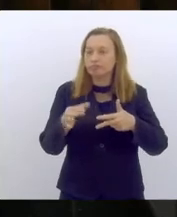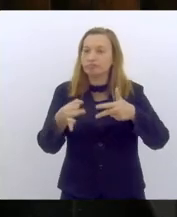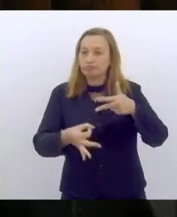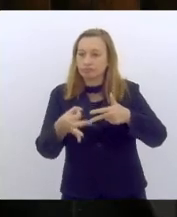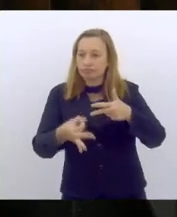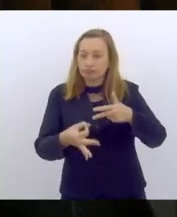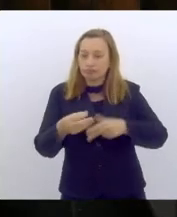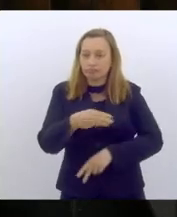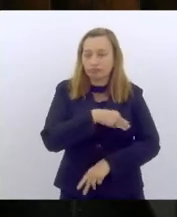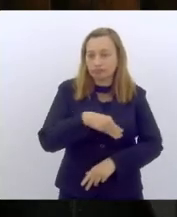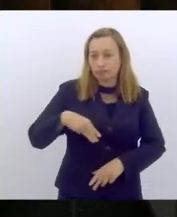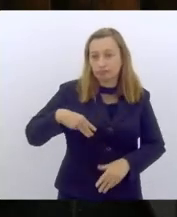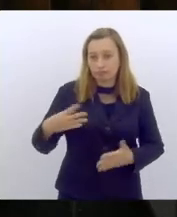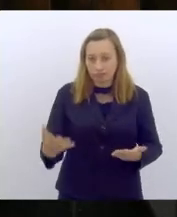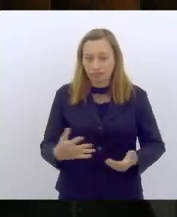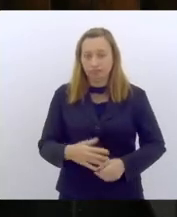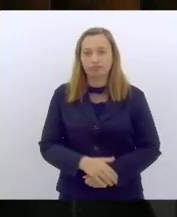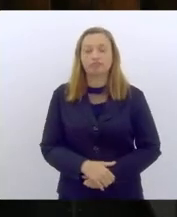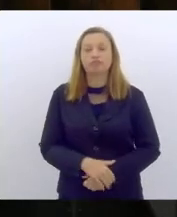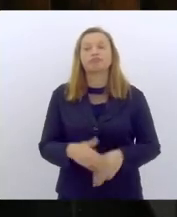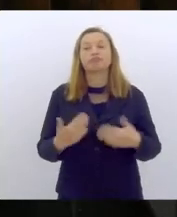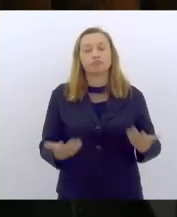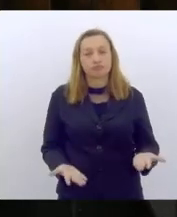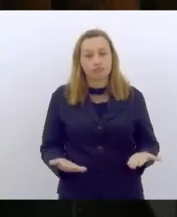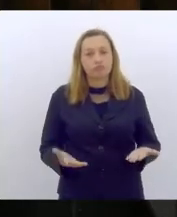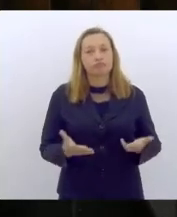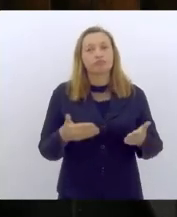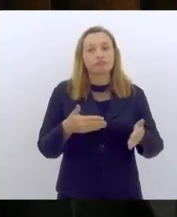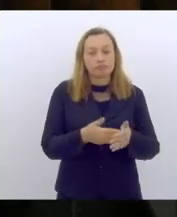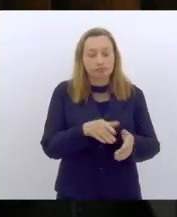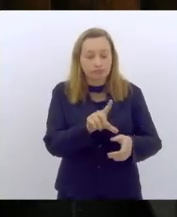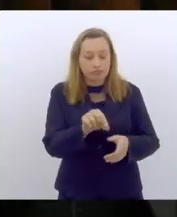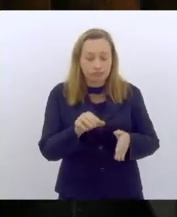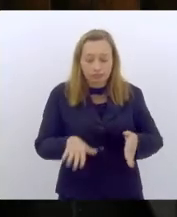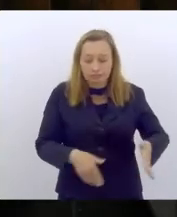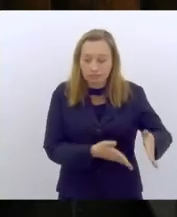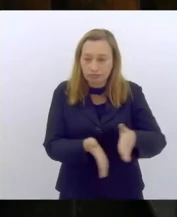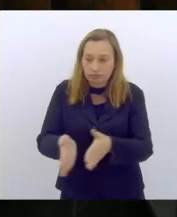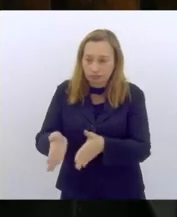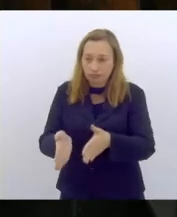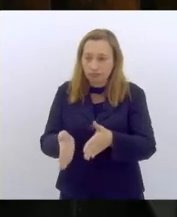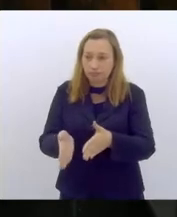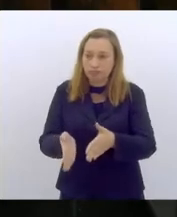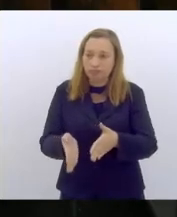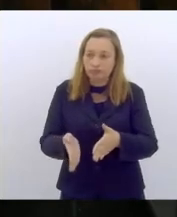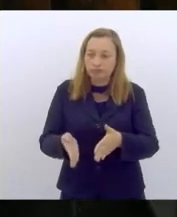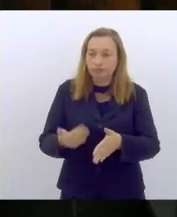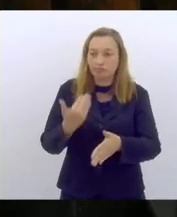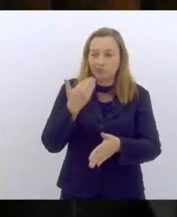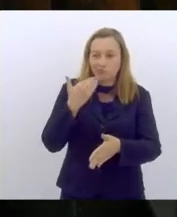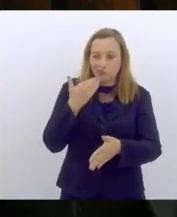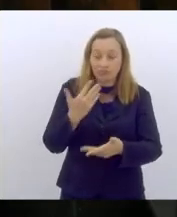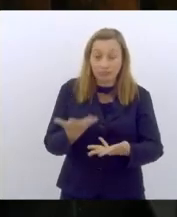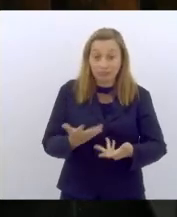Público então até a escolha do caminho foi desastrosa